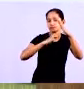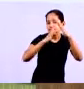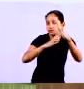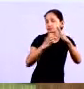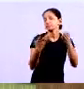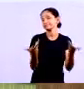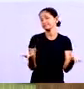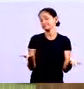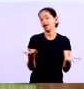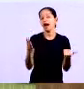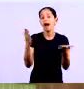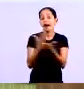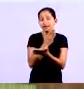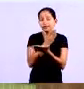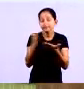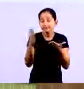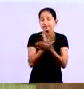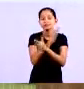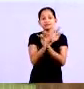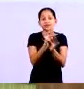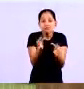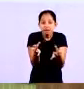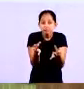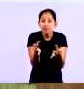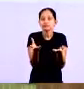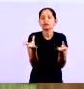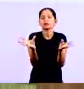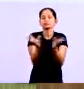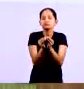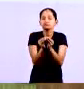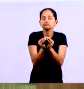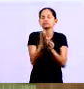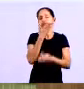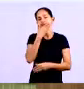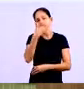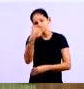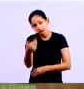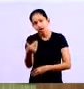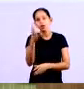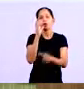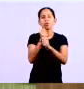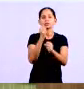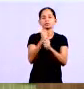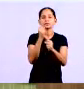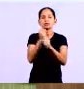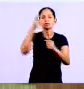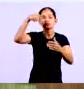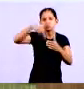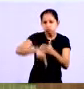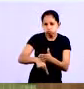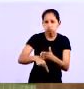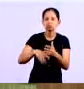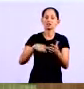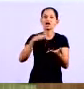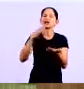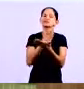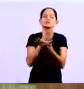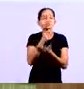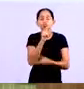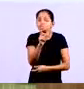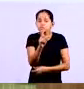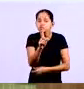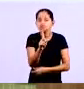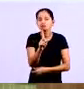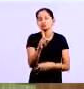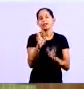a maioria das empresas não consegue acompanhar a legislação, ter a contabilidade tão em dia para ser lucro real. Então,